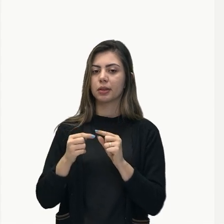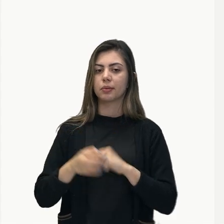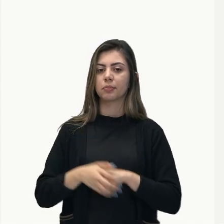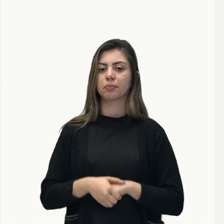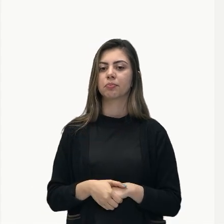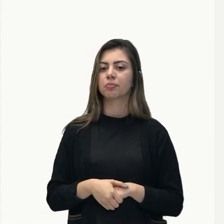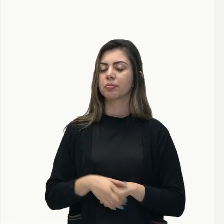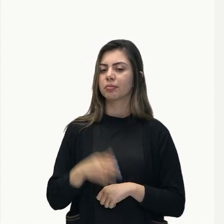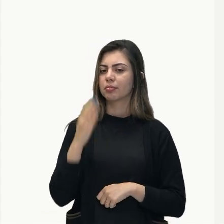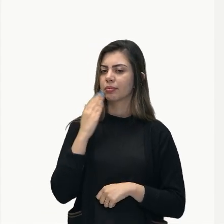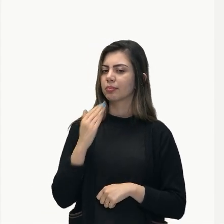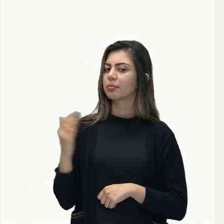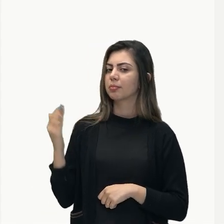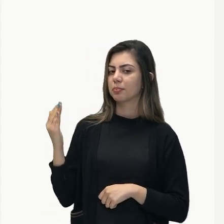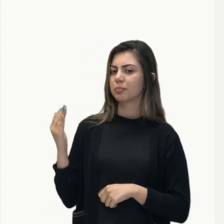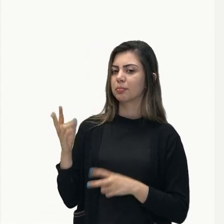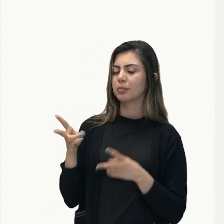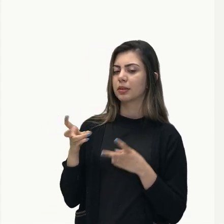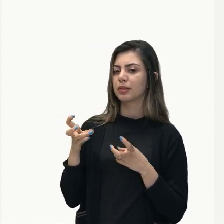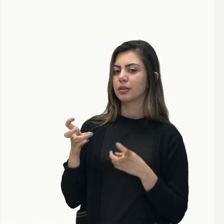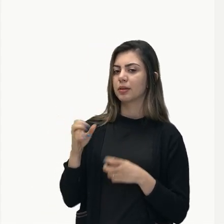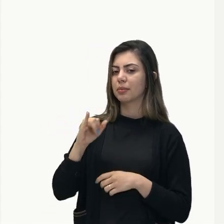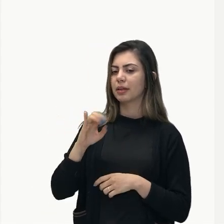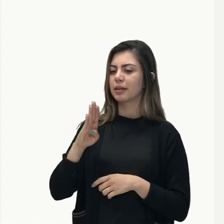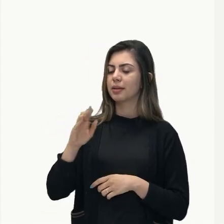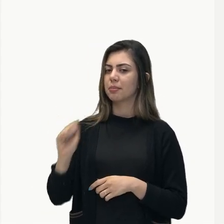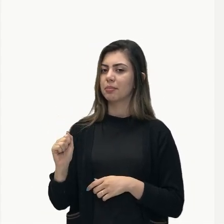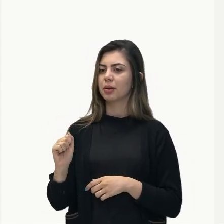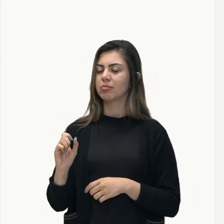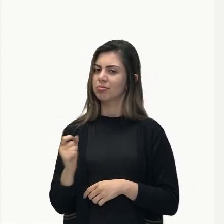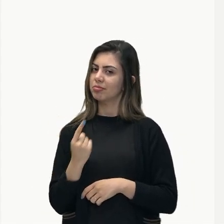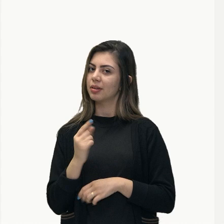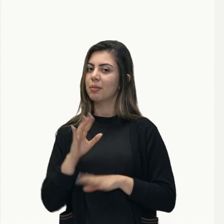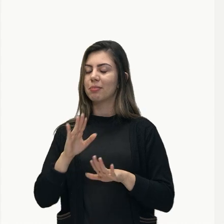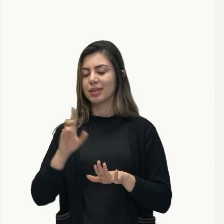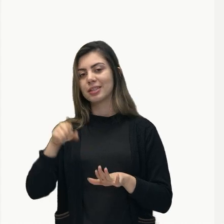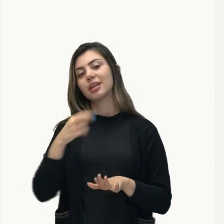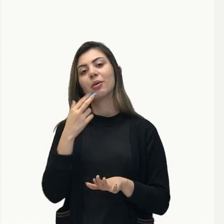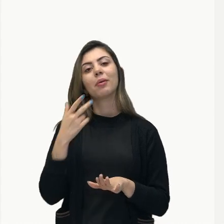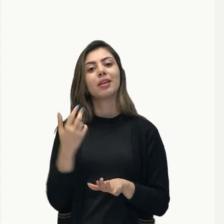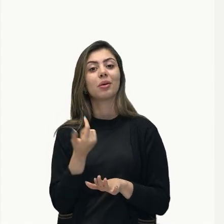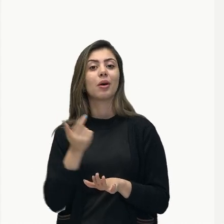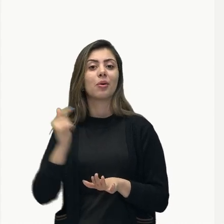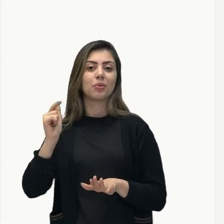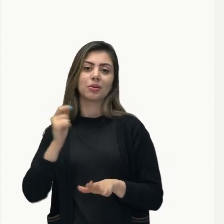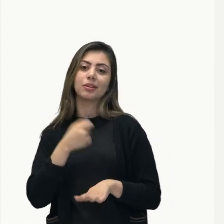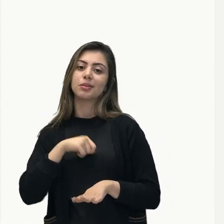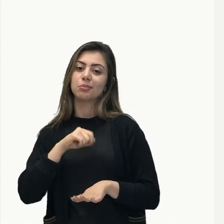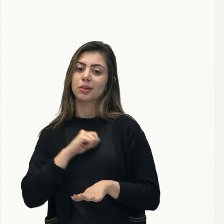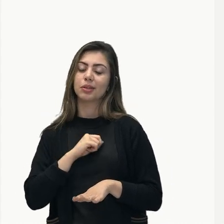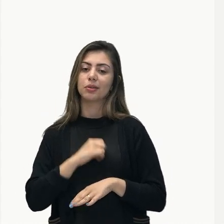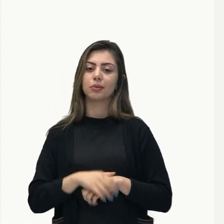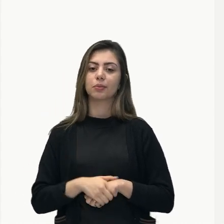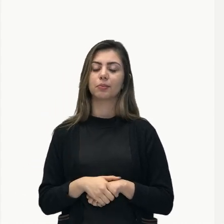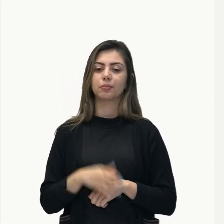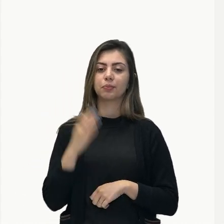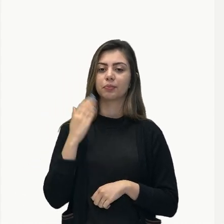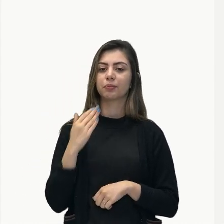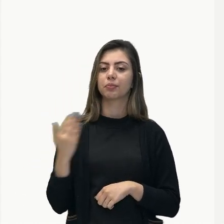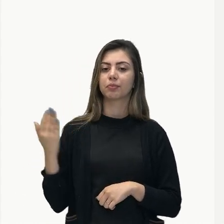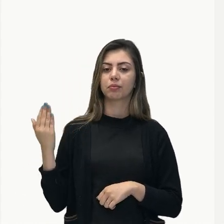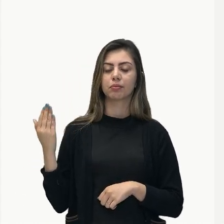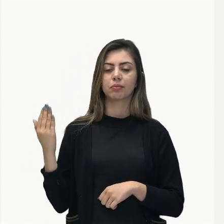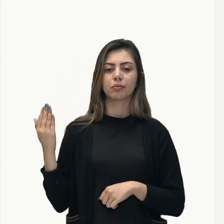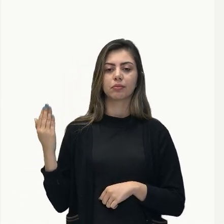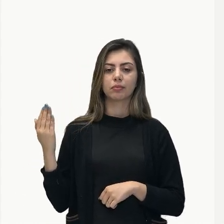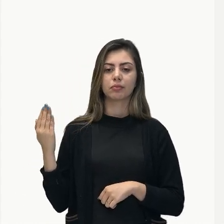esse B, né? Estranho, né? Língua espanhola. Estamos estudando outra língua aqui, tá? Tu ibas.